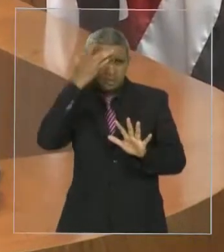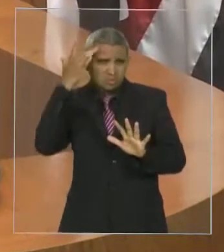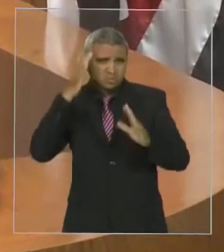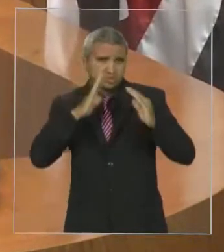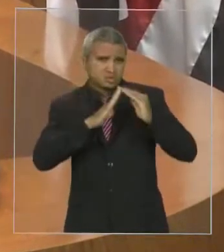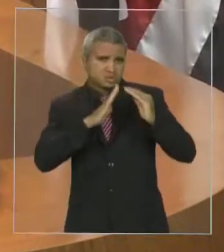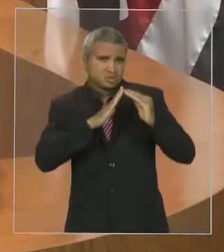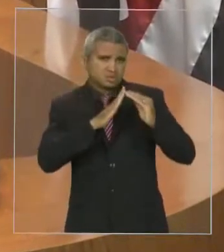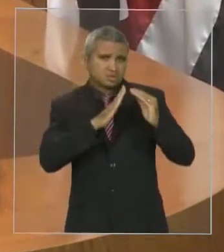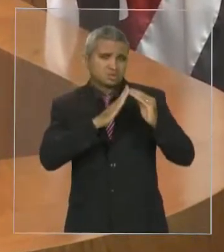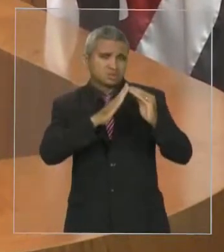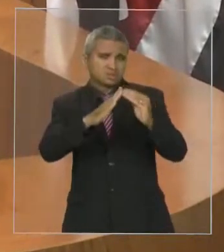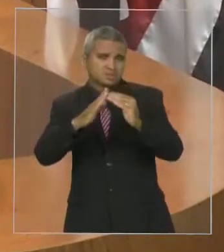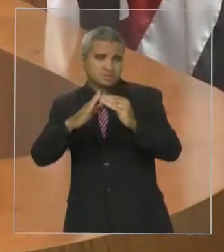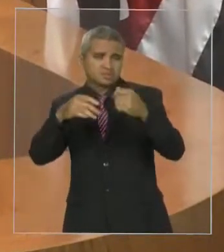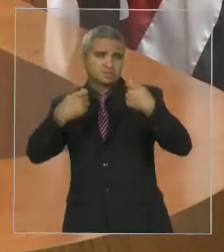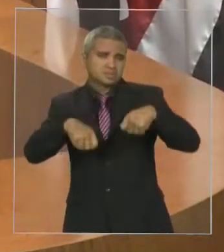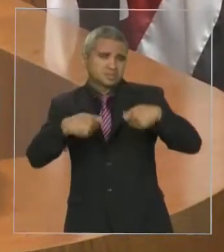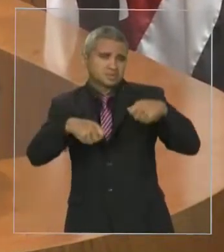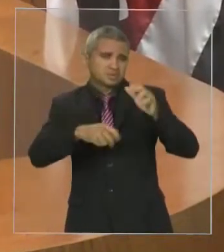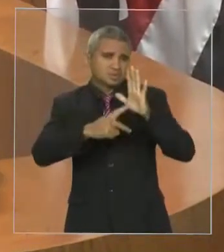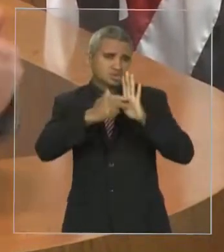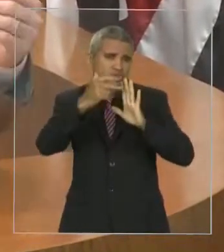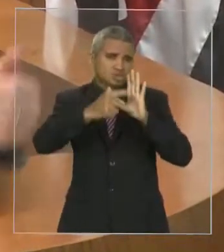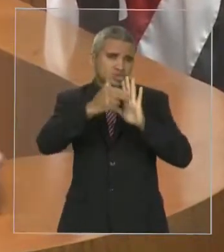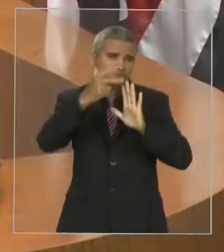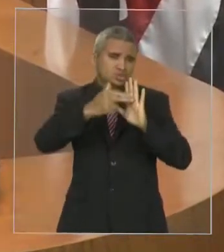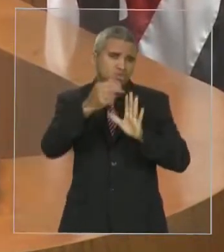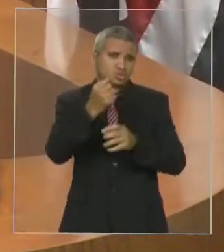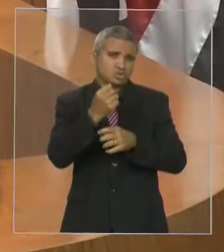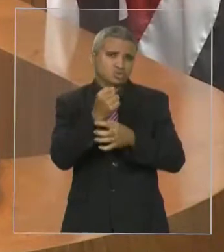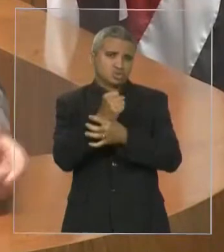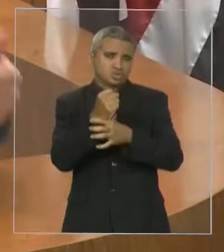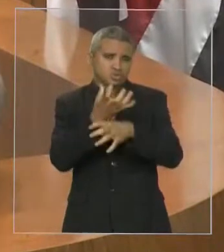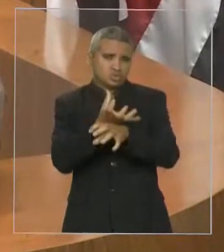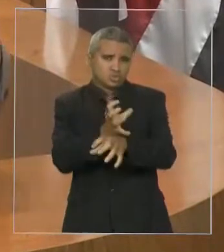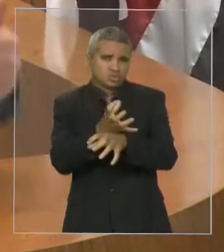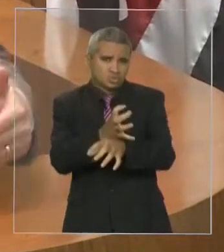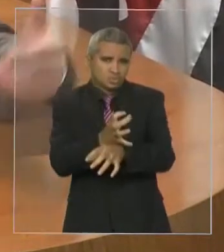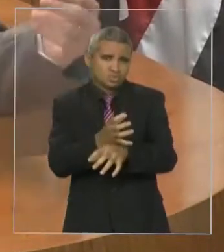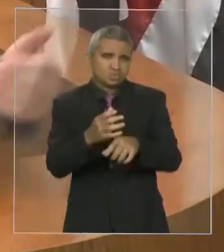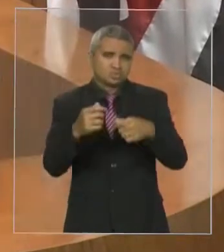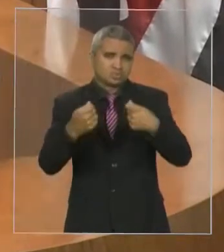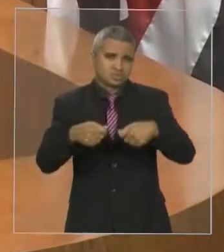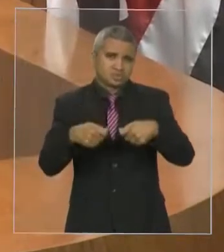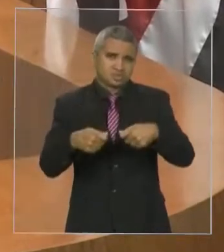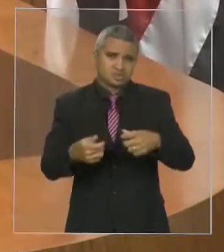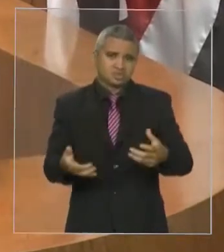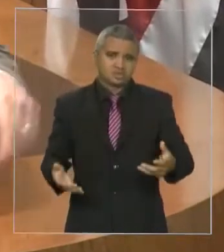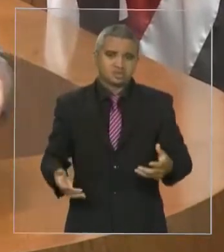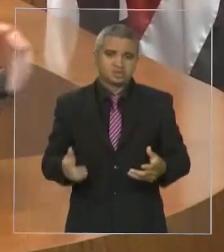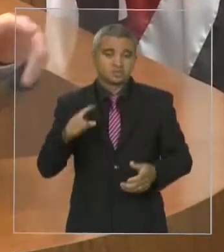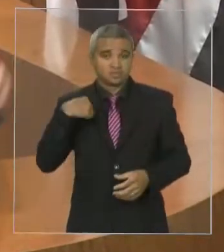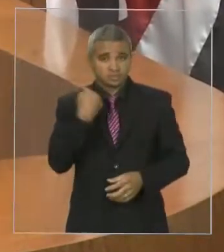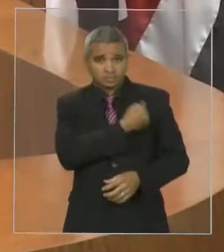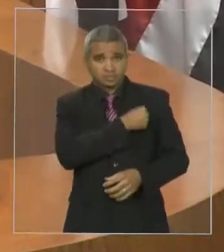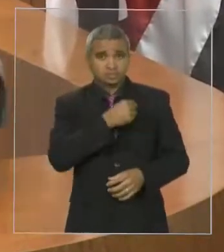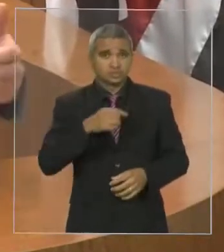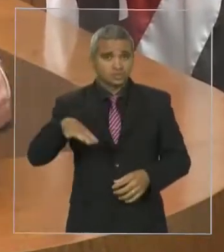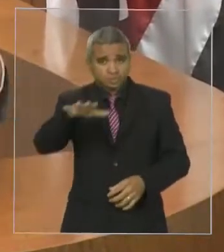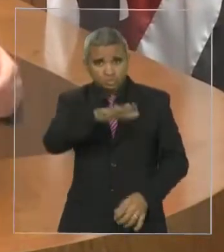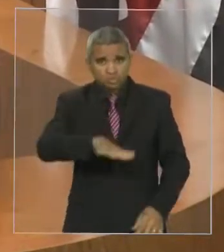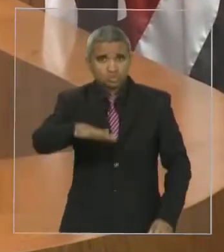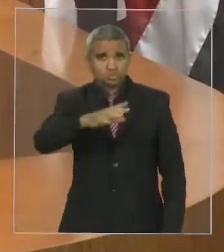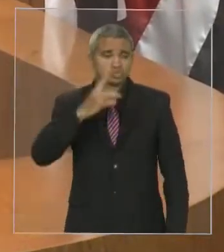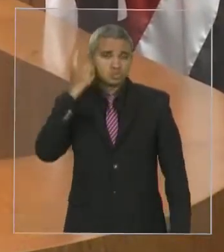cirurgia ortopédica, para o cidadão que sabe o sofrimento que é, e nós, inclusive, nós políticos todos,